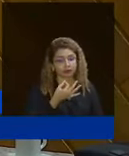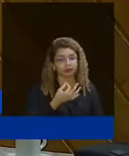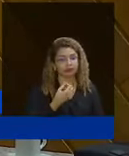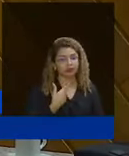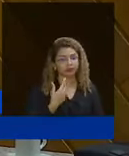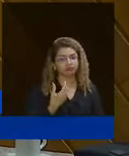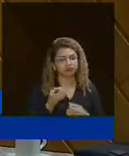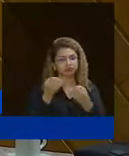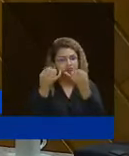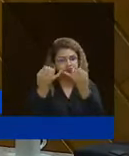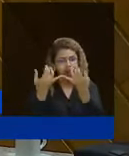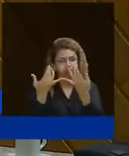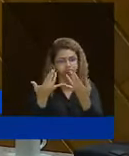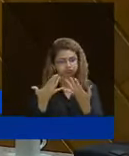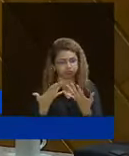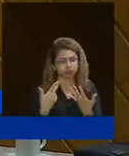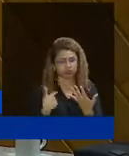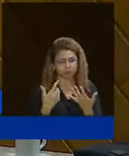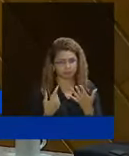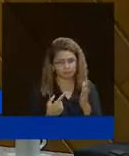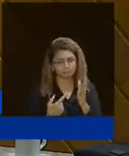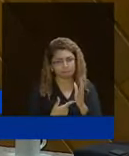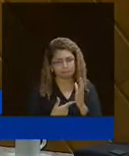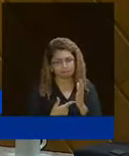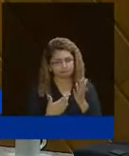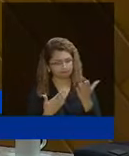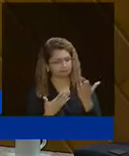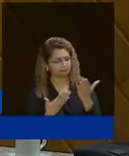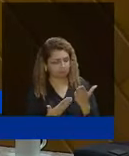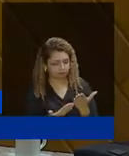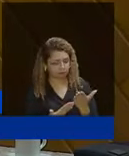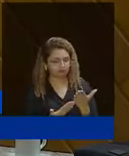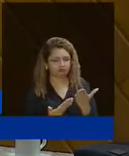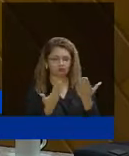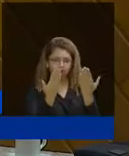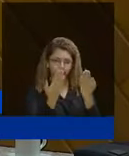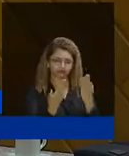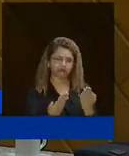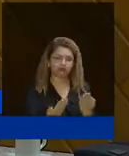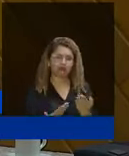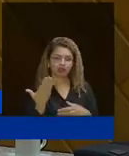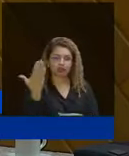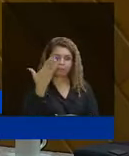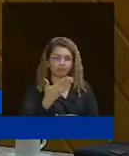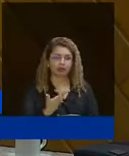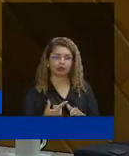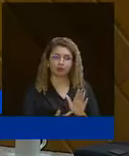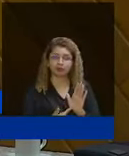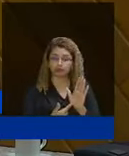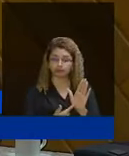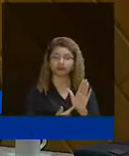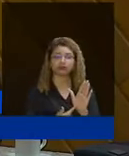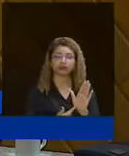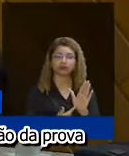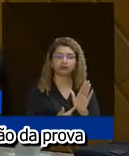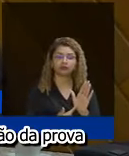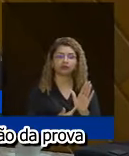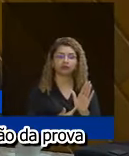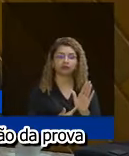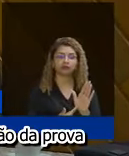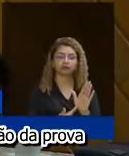dos embargos declaratórios, e eu realmente estou vendo, tá, uma contradição diante, tá, da prova que foi apresentada, constante dos próprios autos, e que